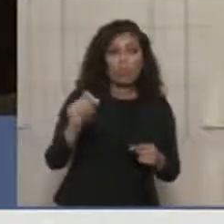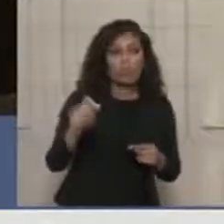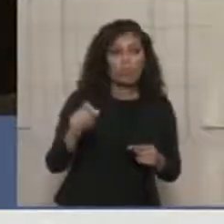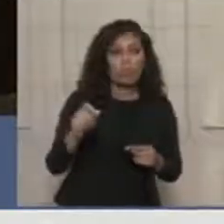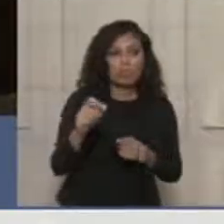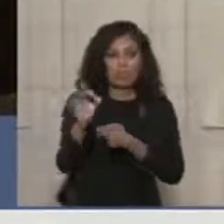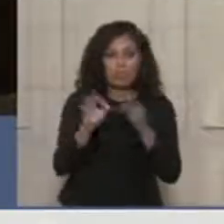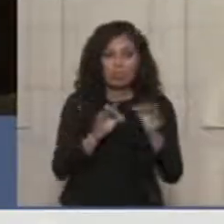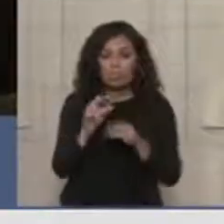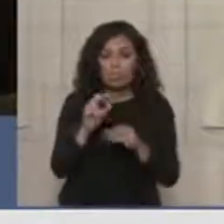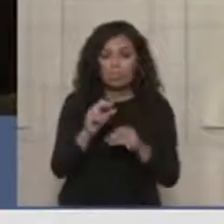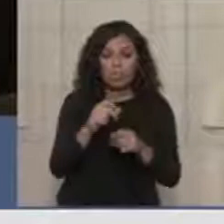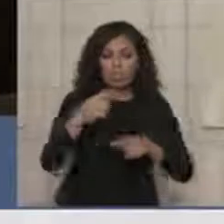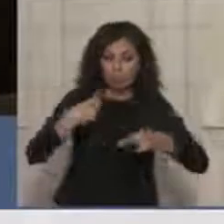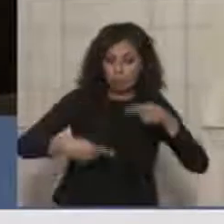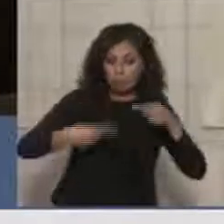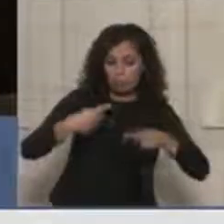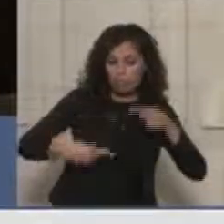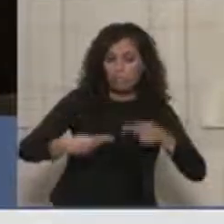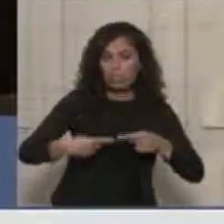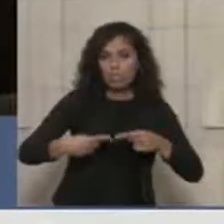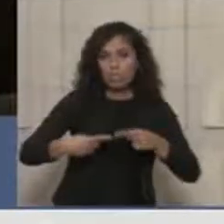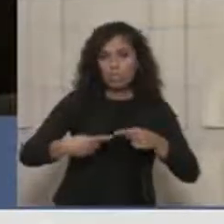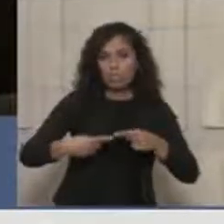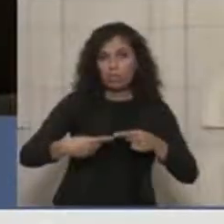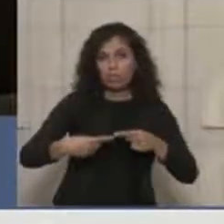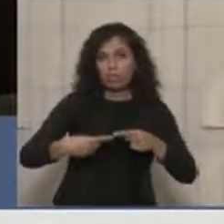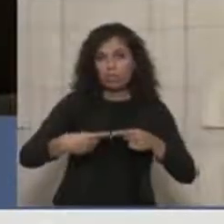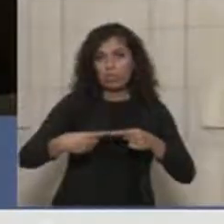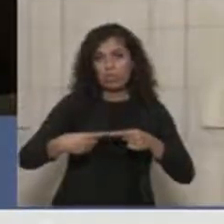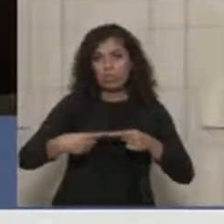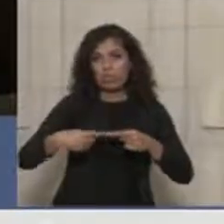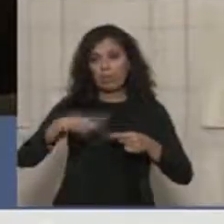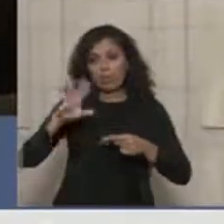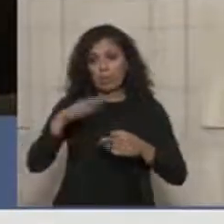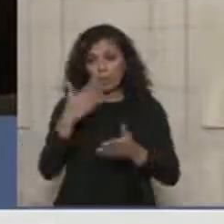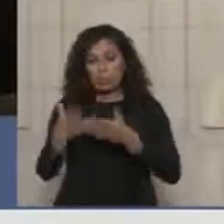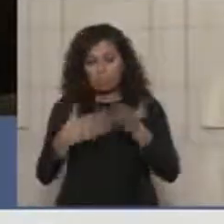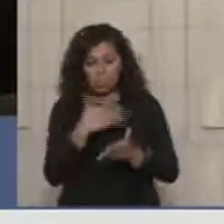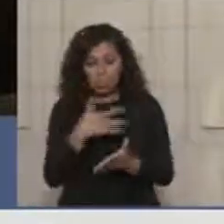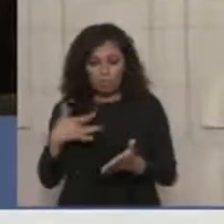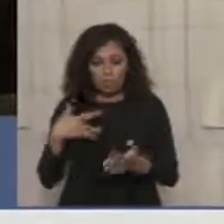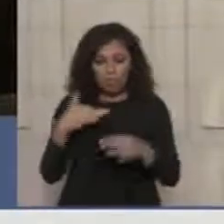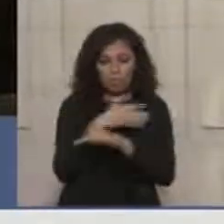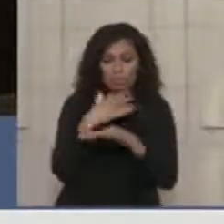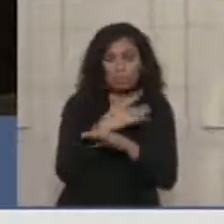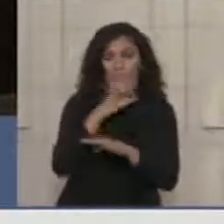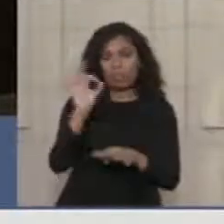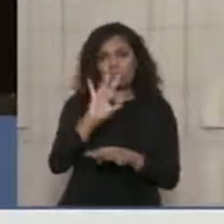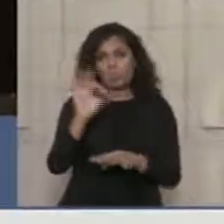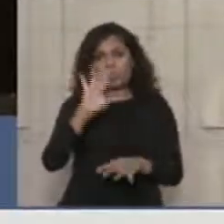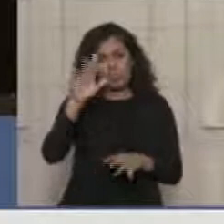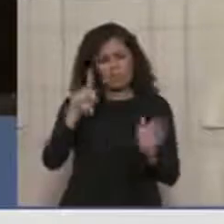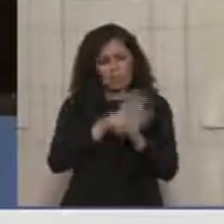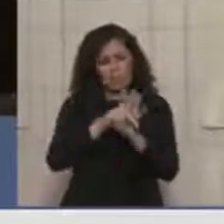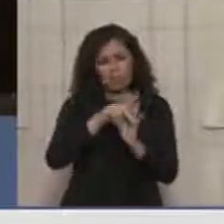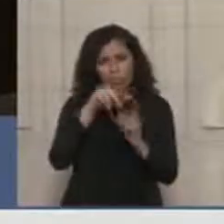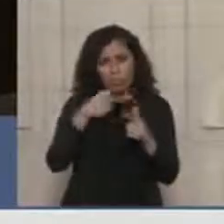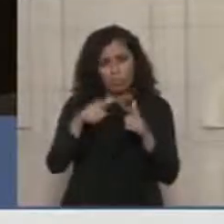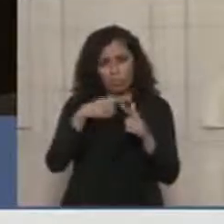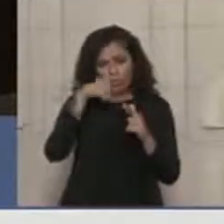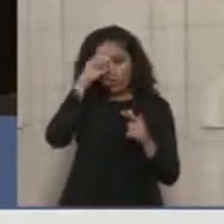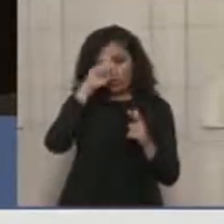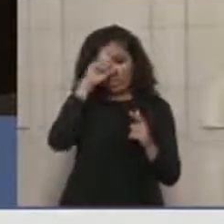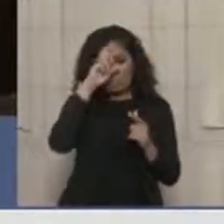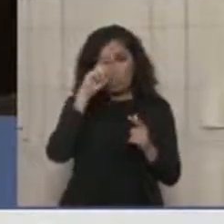do que gerir a saúde do município. E isso não se dá somente no Hospital da Mulher. A gente tem